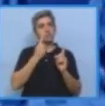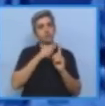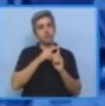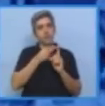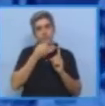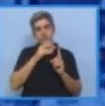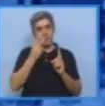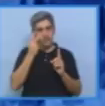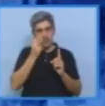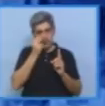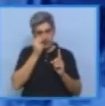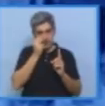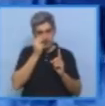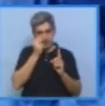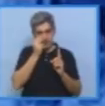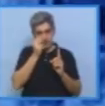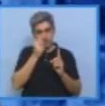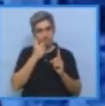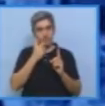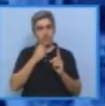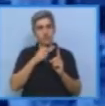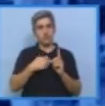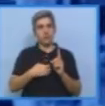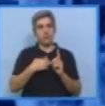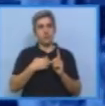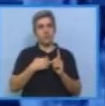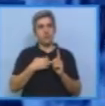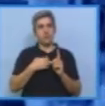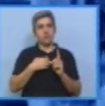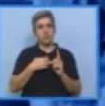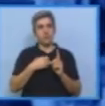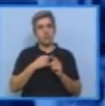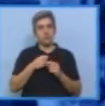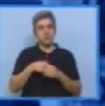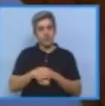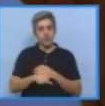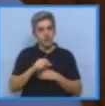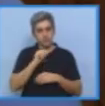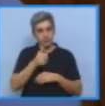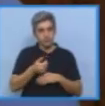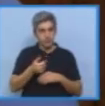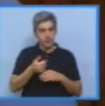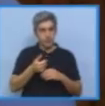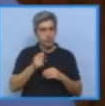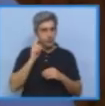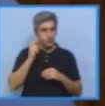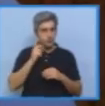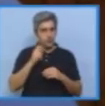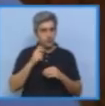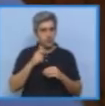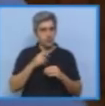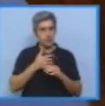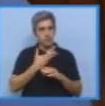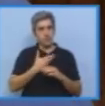e que portanto, é incapaz, nesse sentido, de ter fecundidade, que é algo de essencial desde o